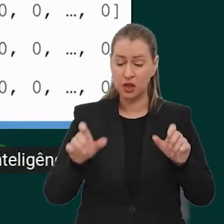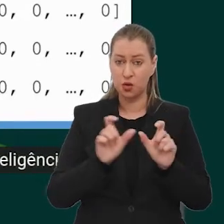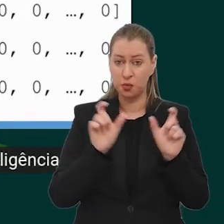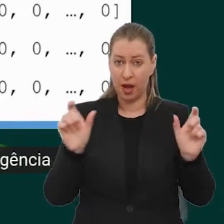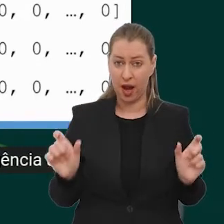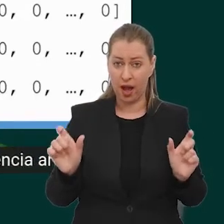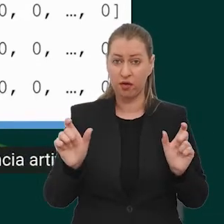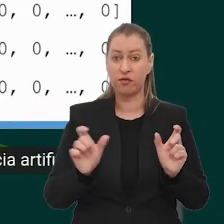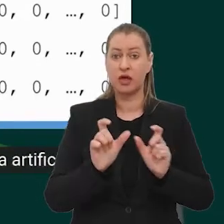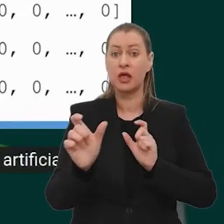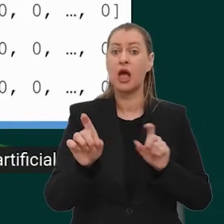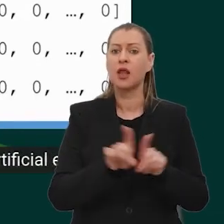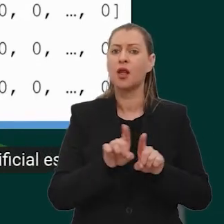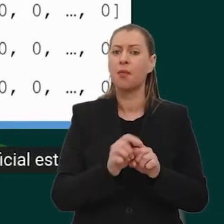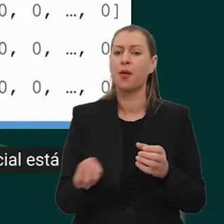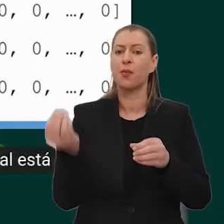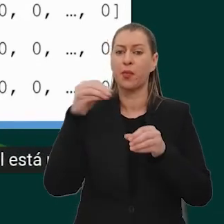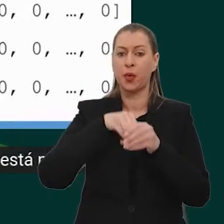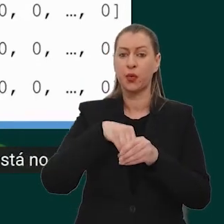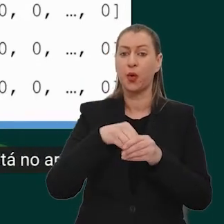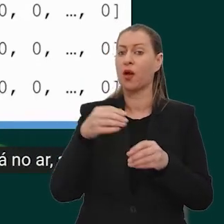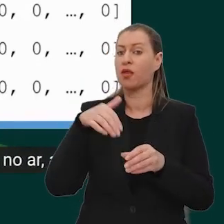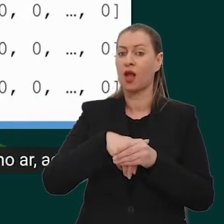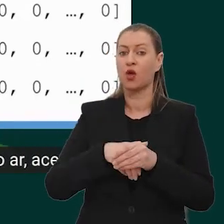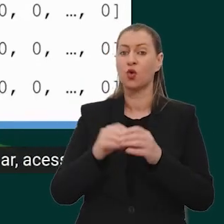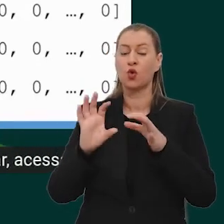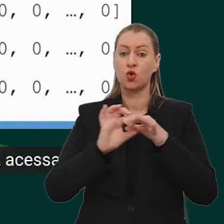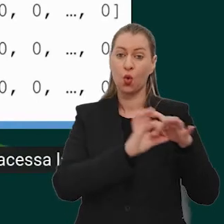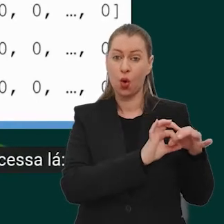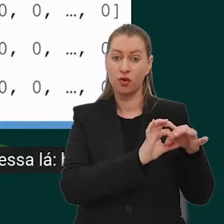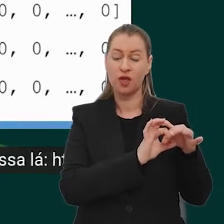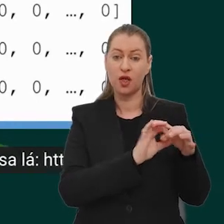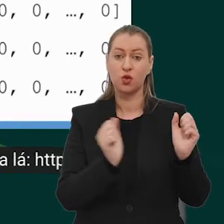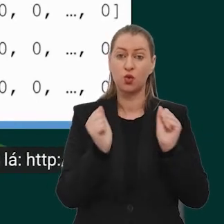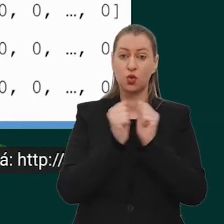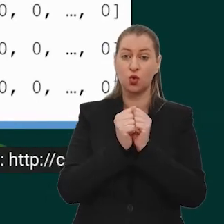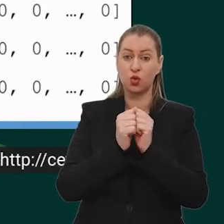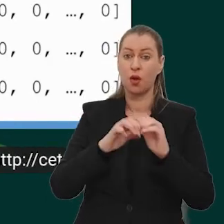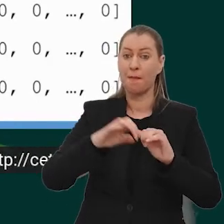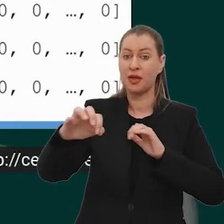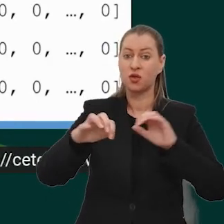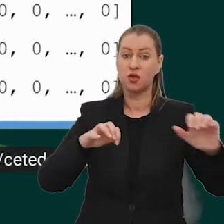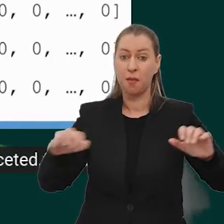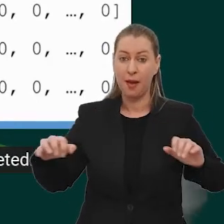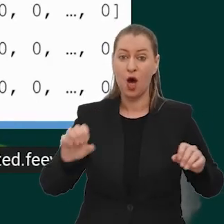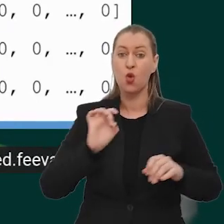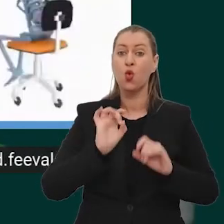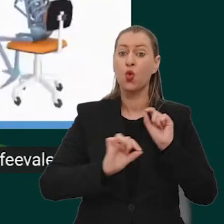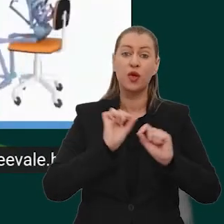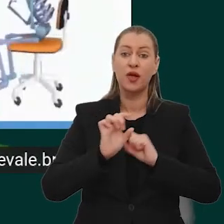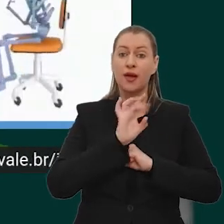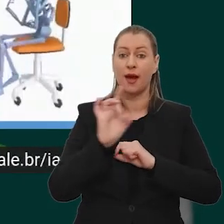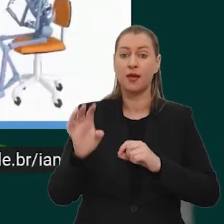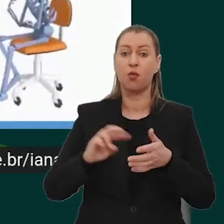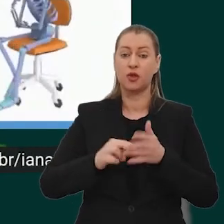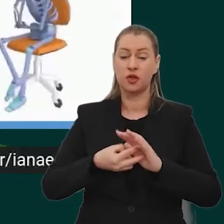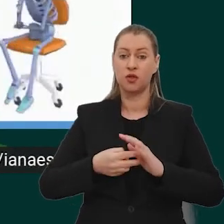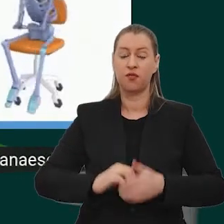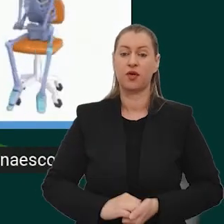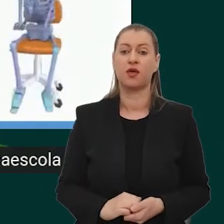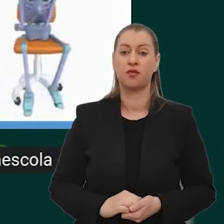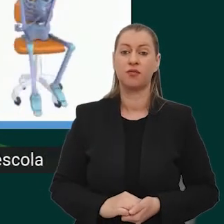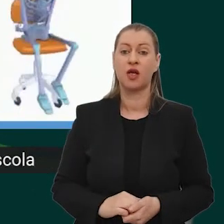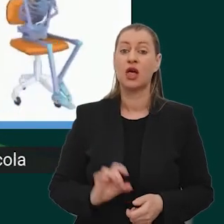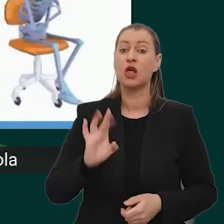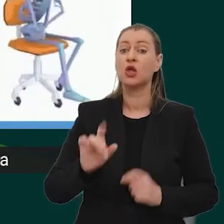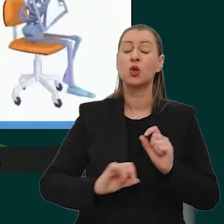gente trouxe para o mesmo contexto. A gente tem todo mundo junto, mas eu separo ainda o que cada uma das coisas significa.